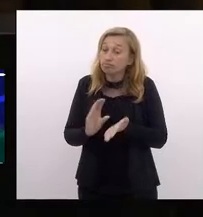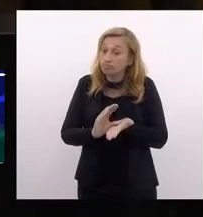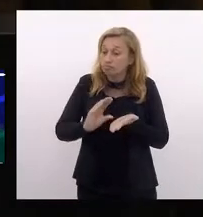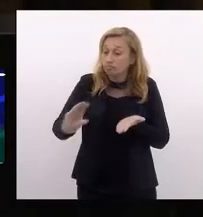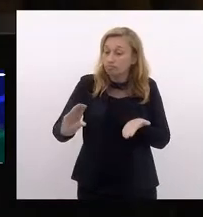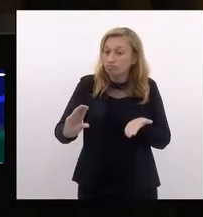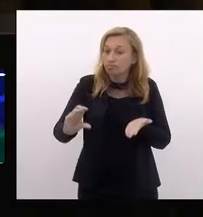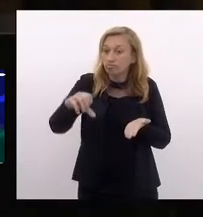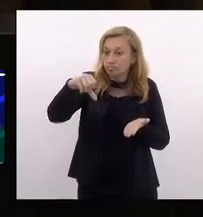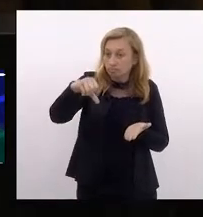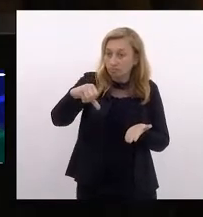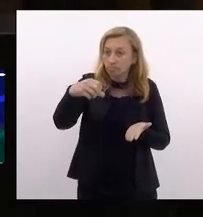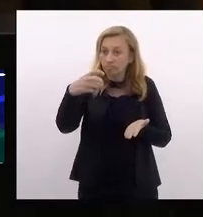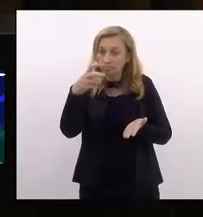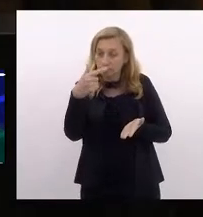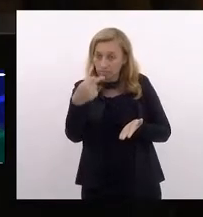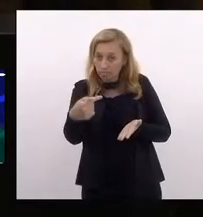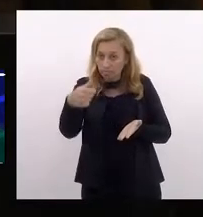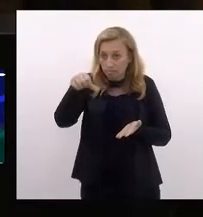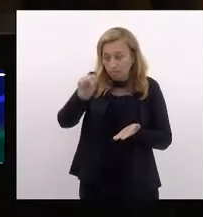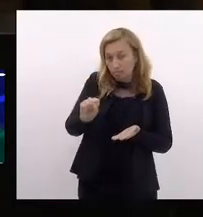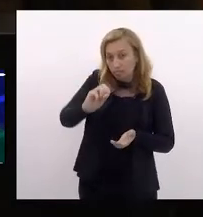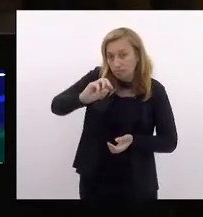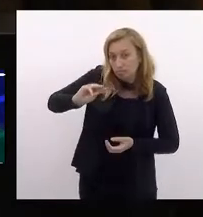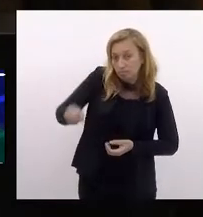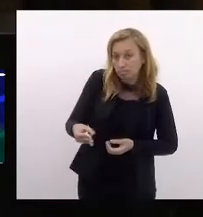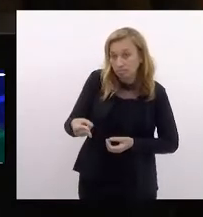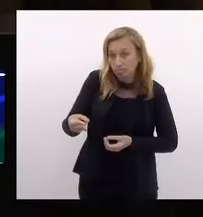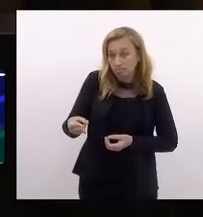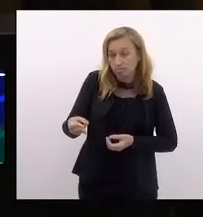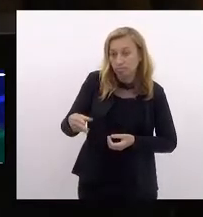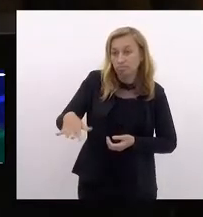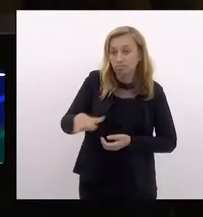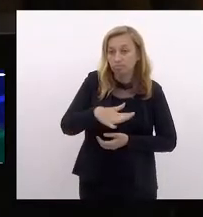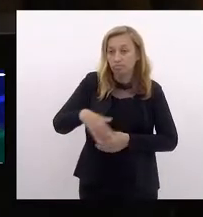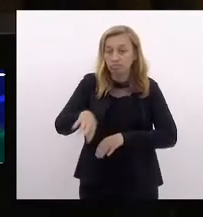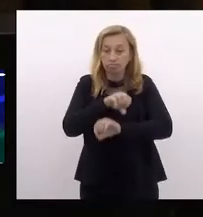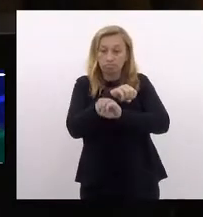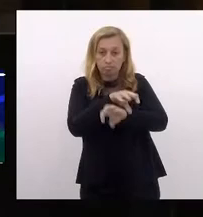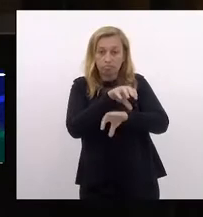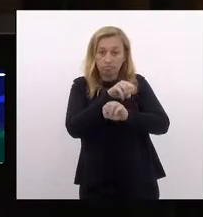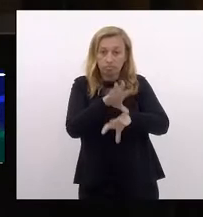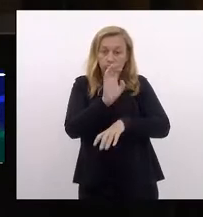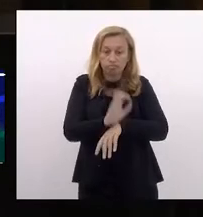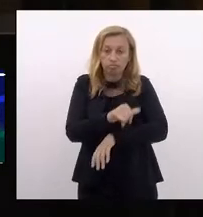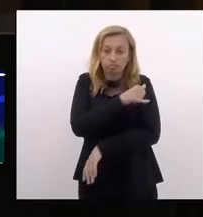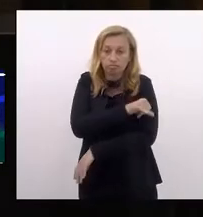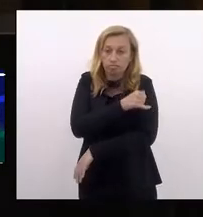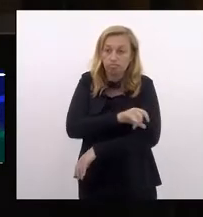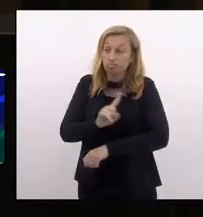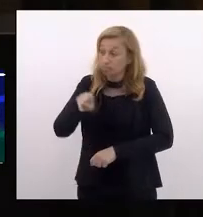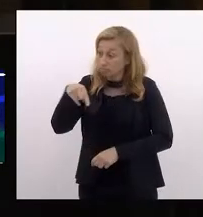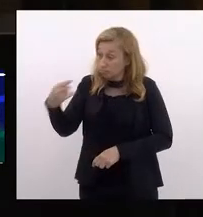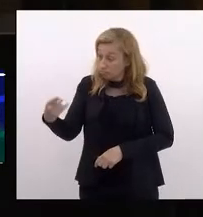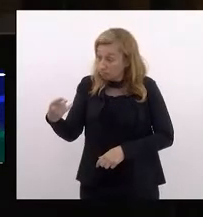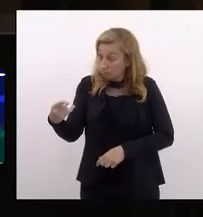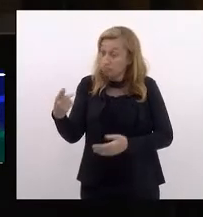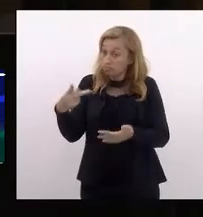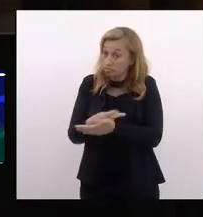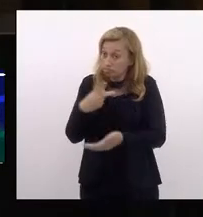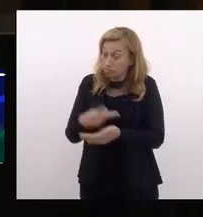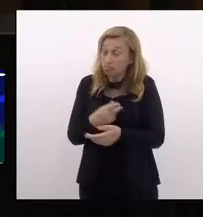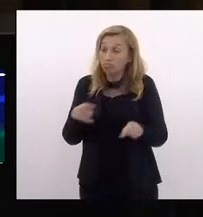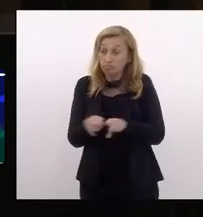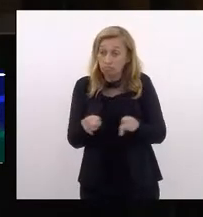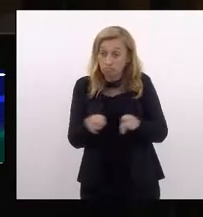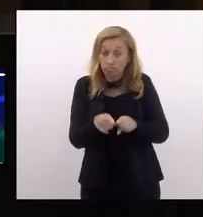repassar 978 milhões de Estado do Rio de Janeiro uma outra irregularidade